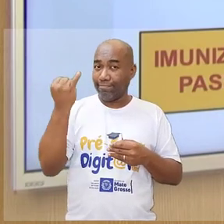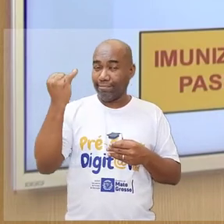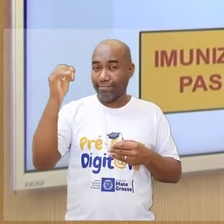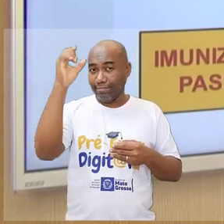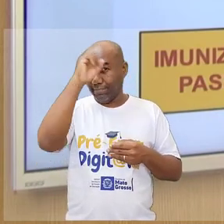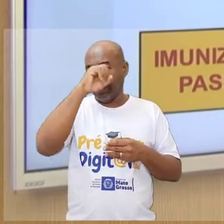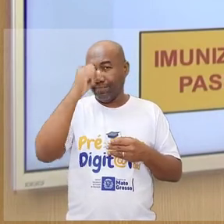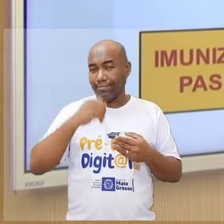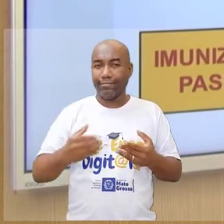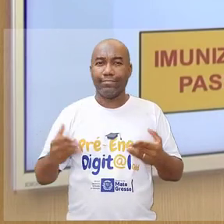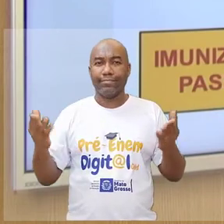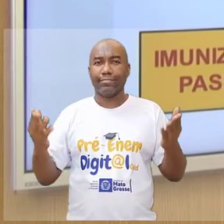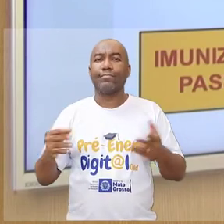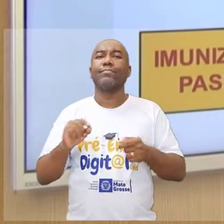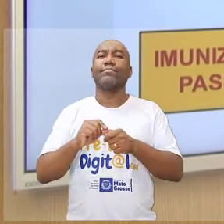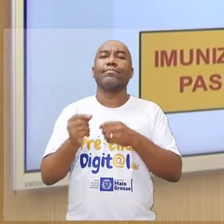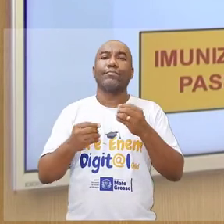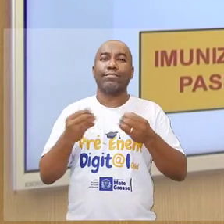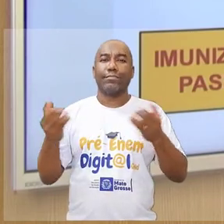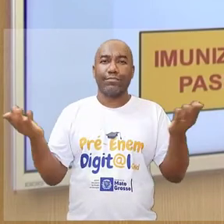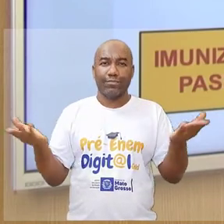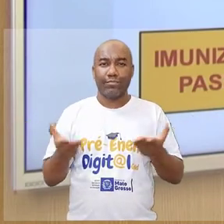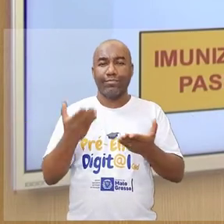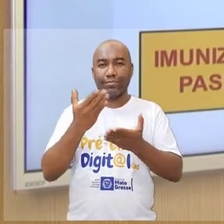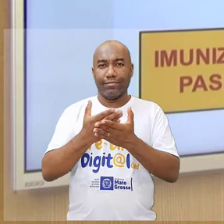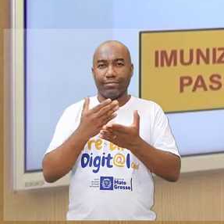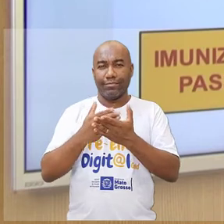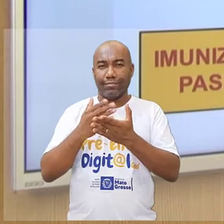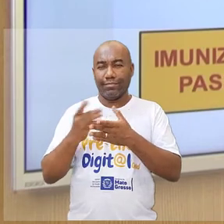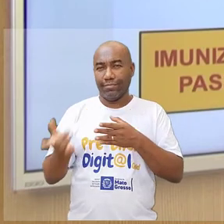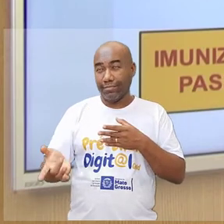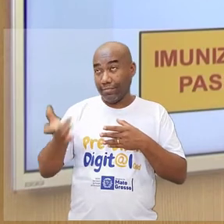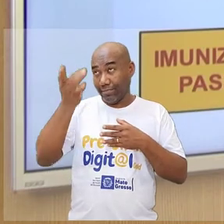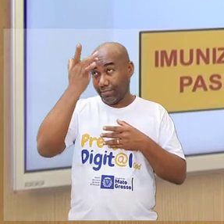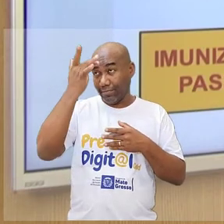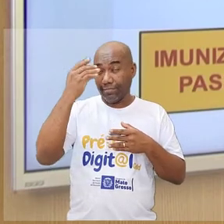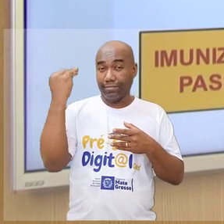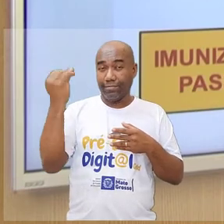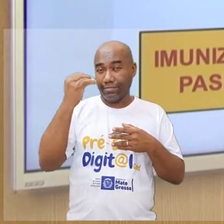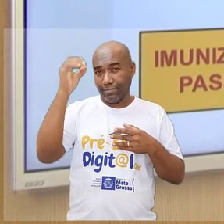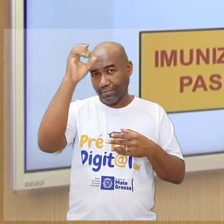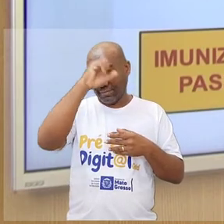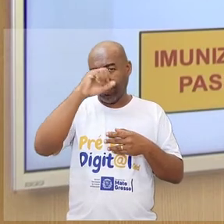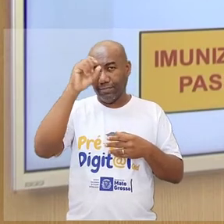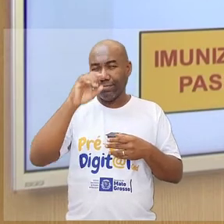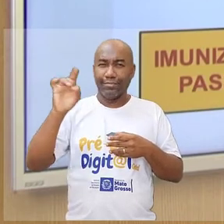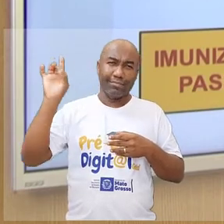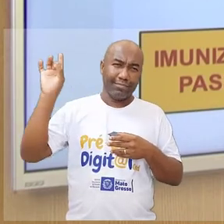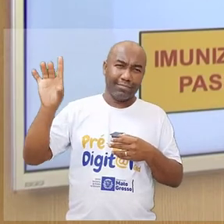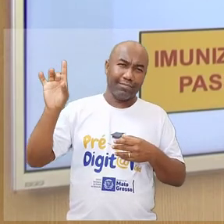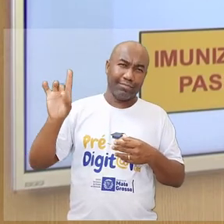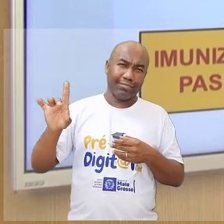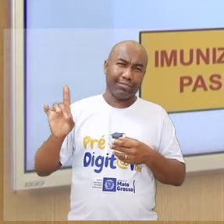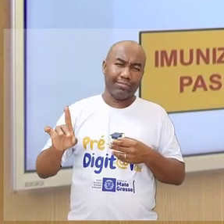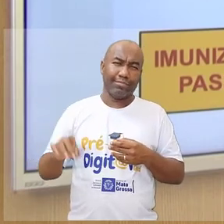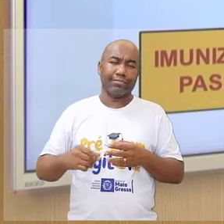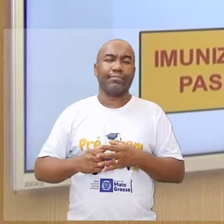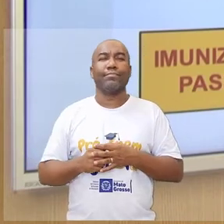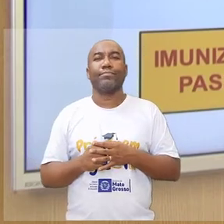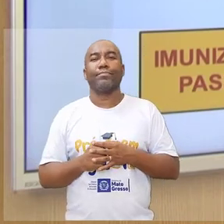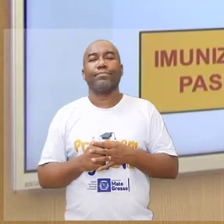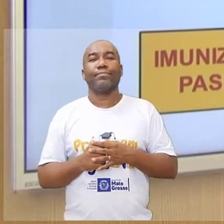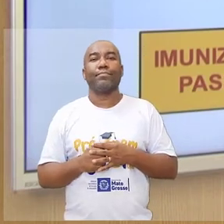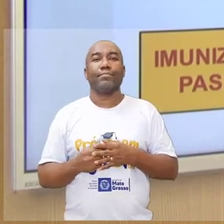porque você precisa terminar a minha aula de hoje sabendo o que é cada um desses itens.